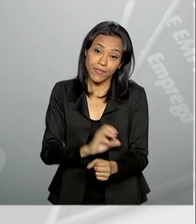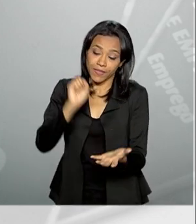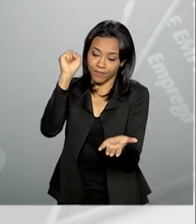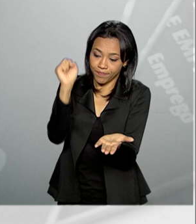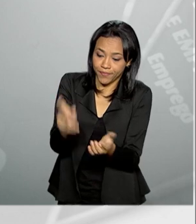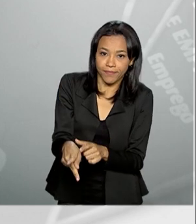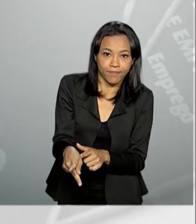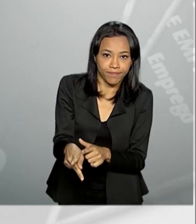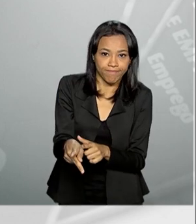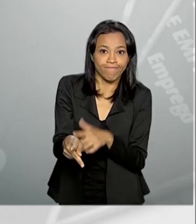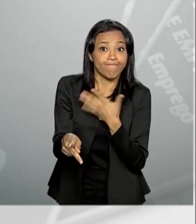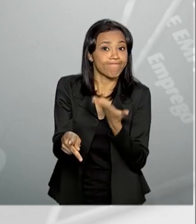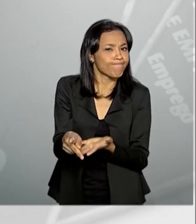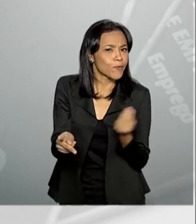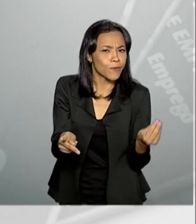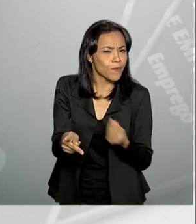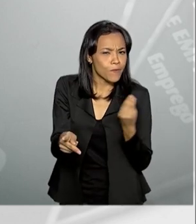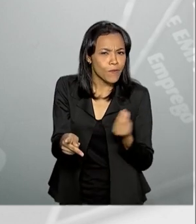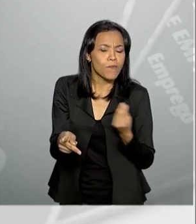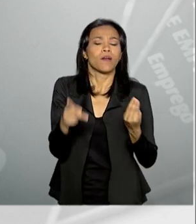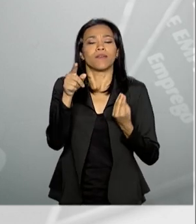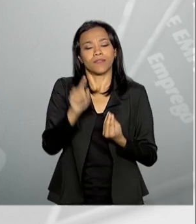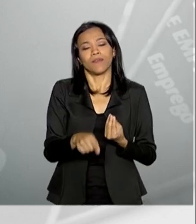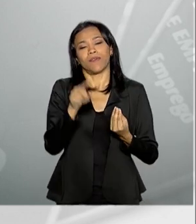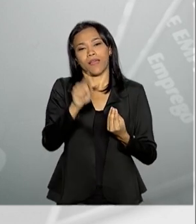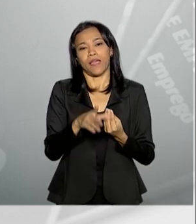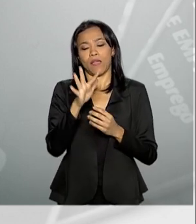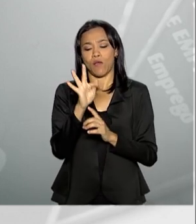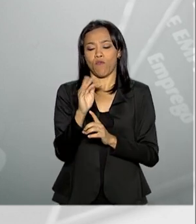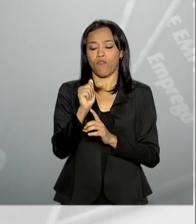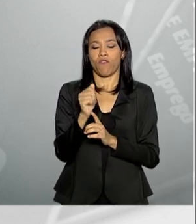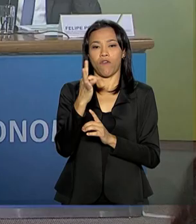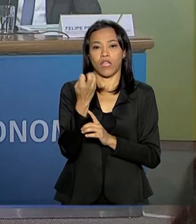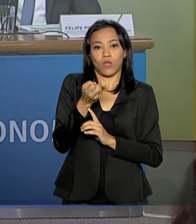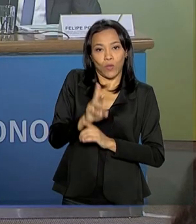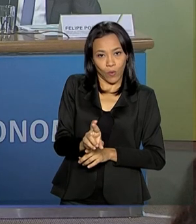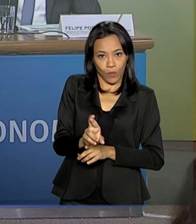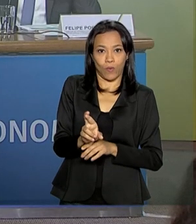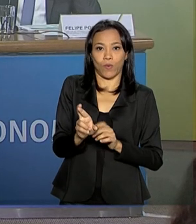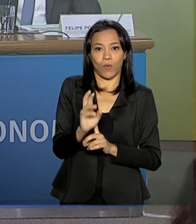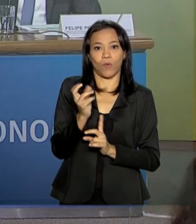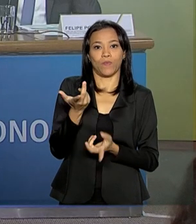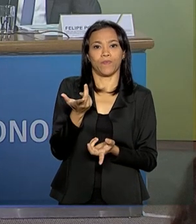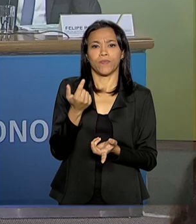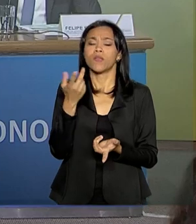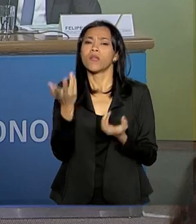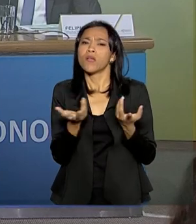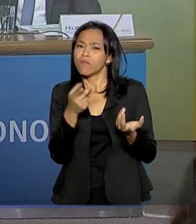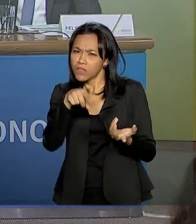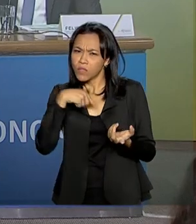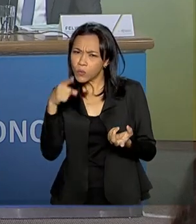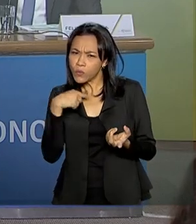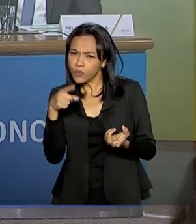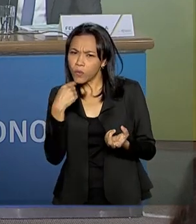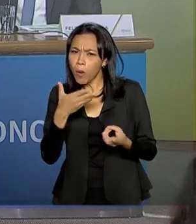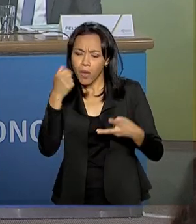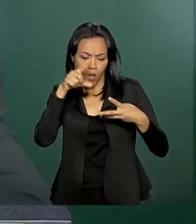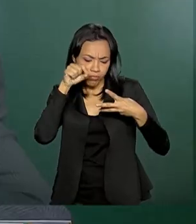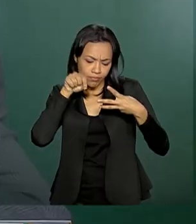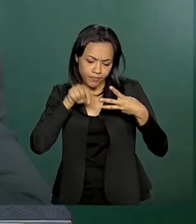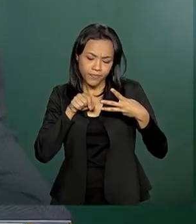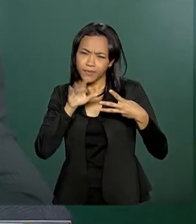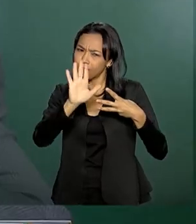de aposentar. Nesse caso, o fator previdenciário será considerado. Ficou na dúvida qual a melhor regra para o seu caso?